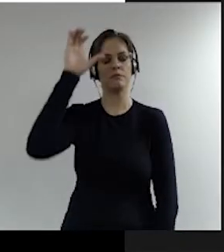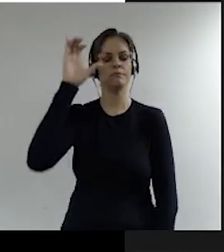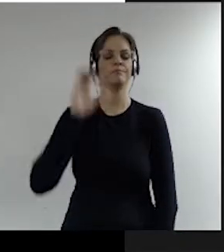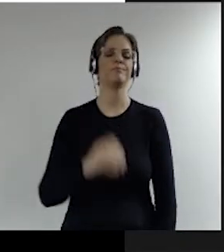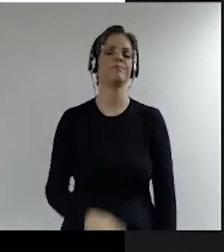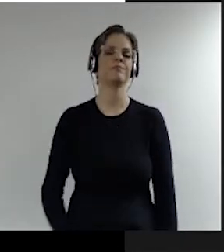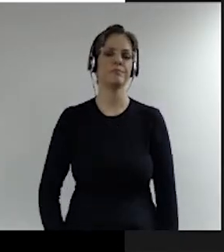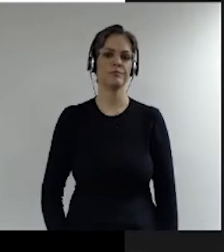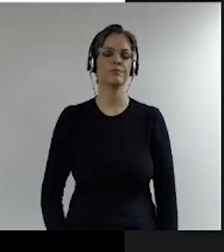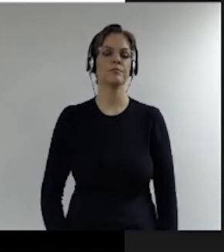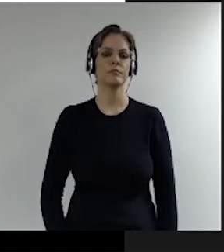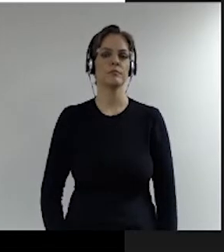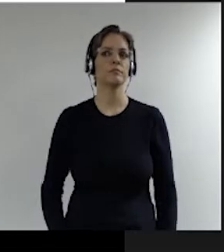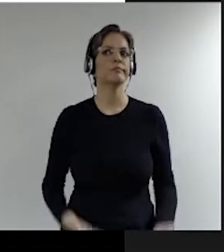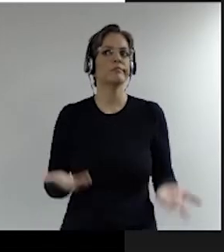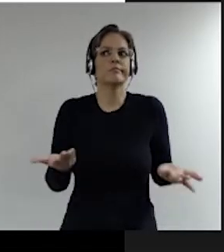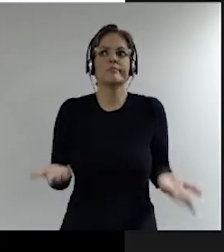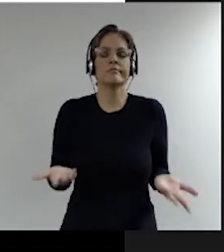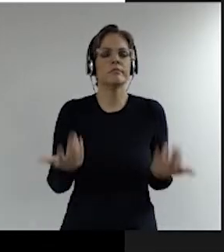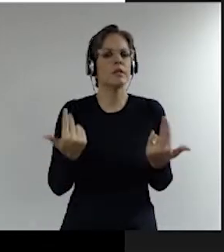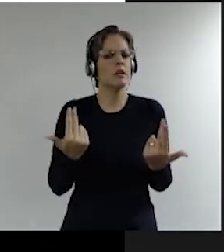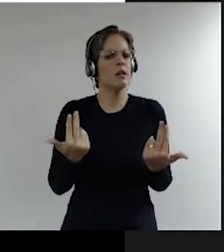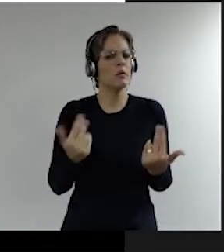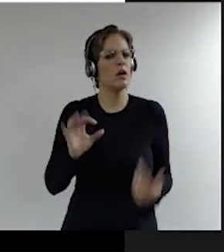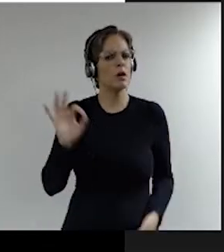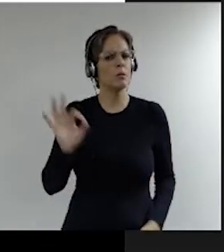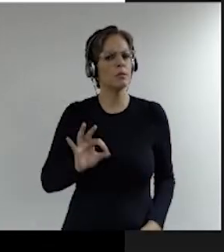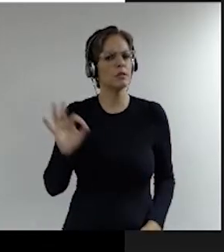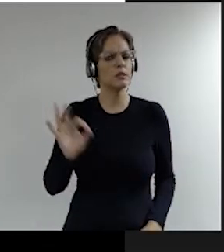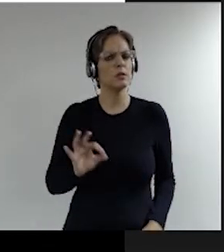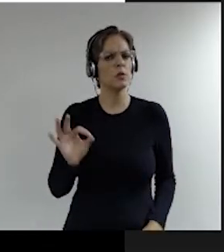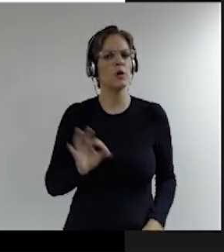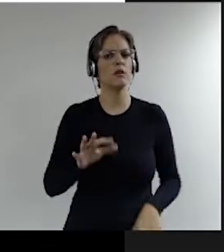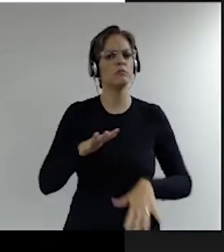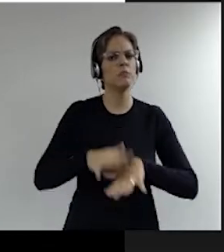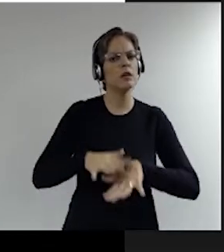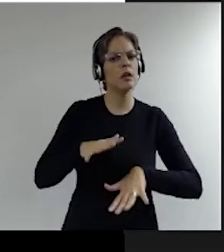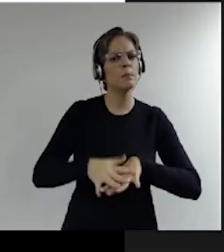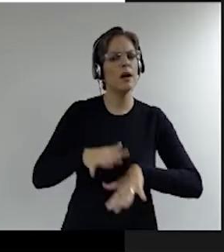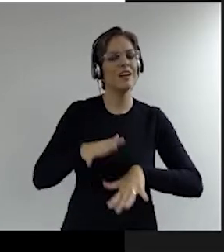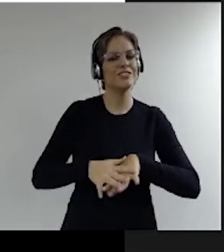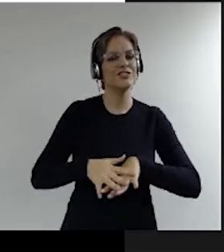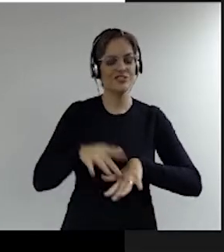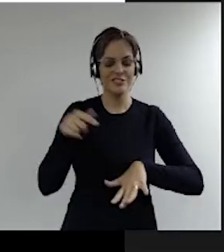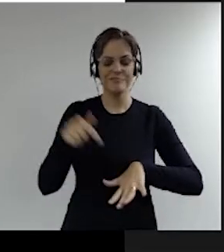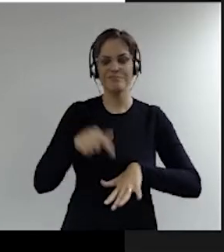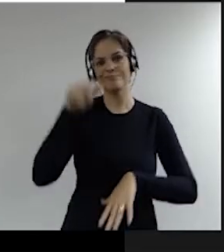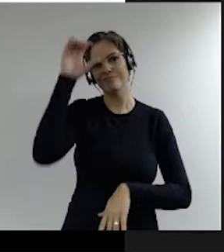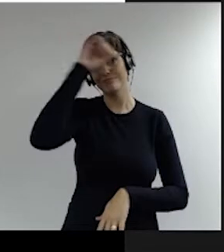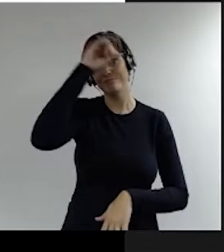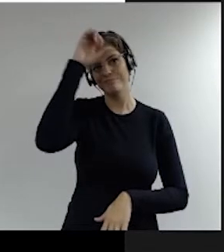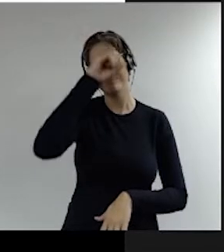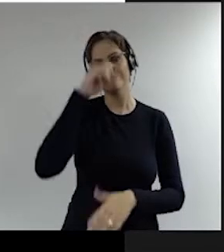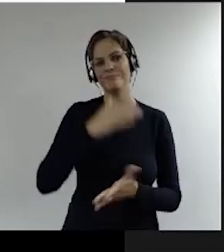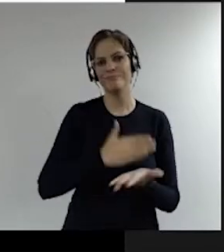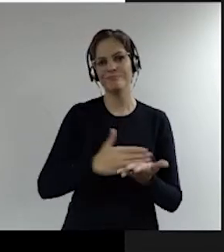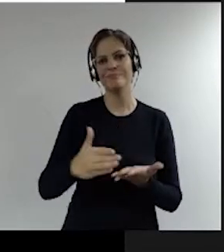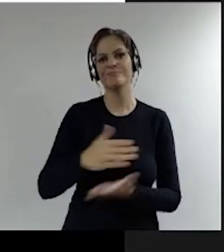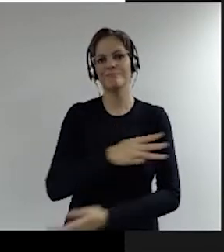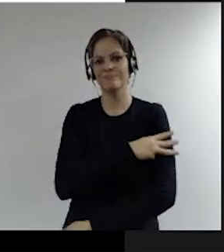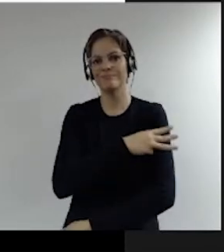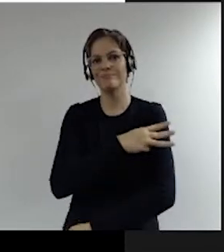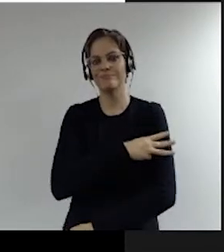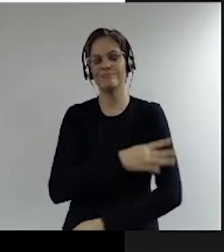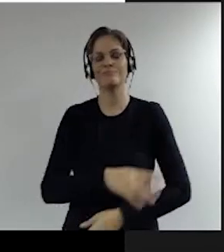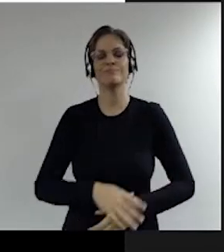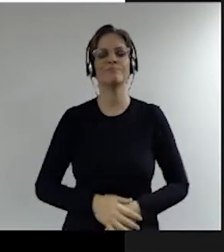Praticamente a mesma porcentagem se refere à matemática, acesso à matemática inicial de terceiro ano.